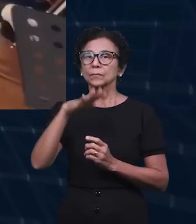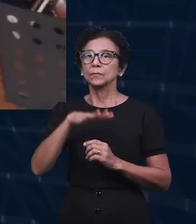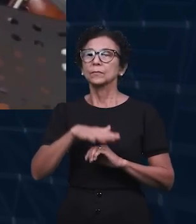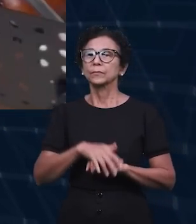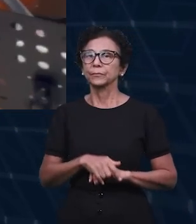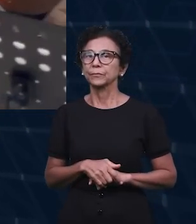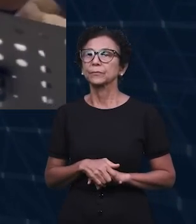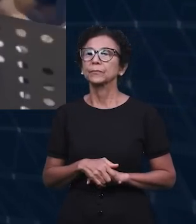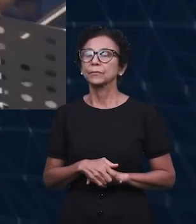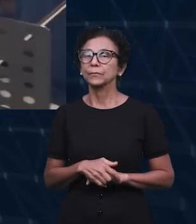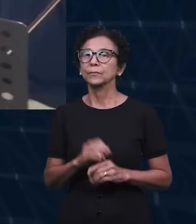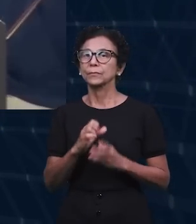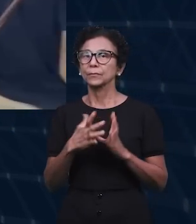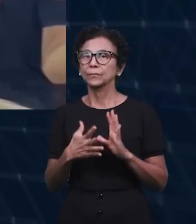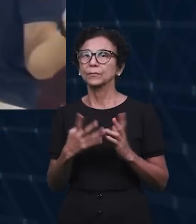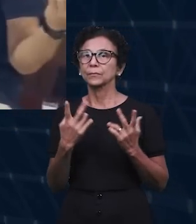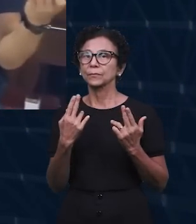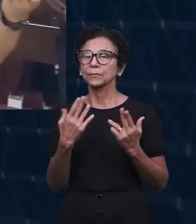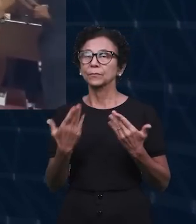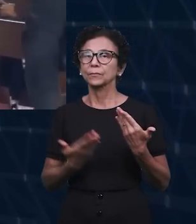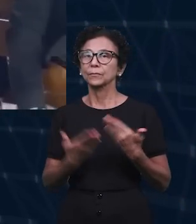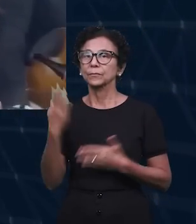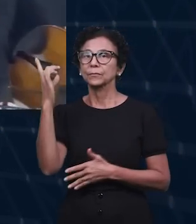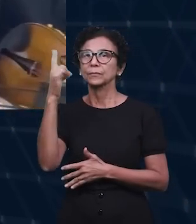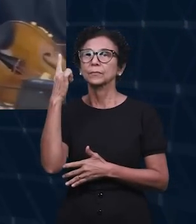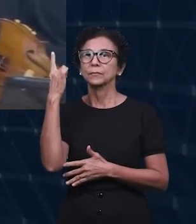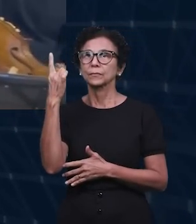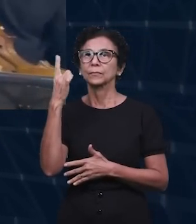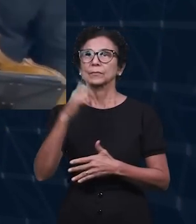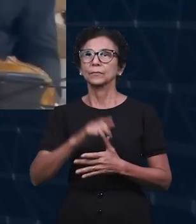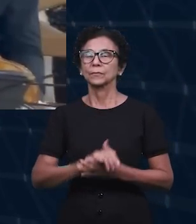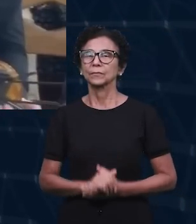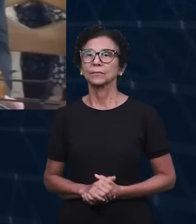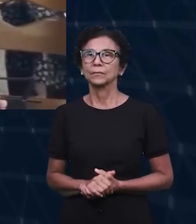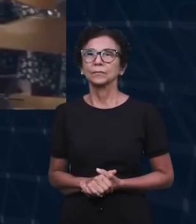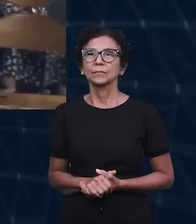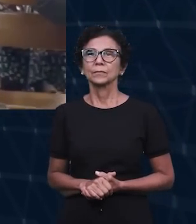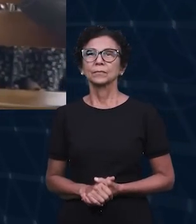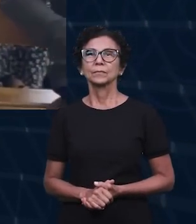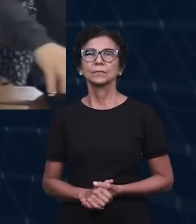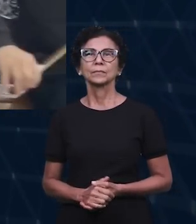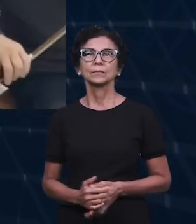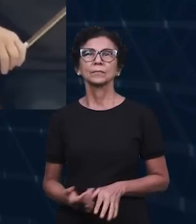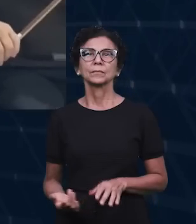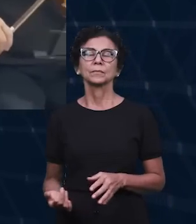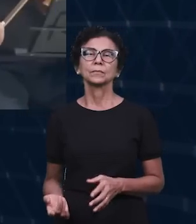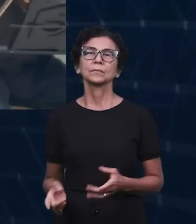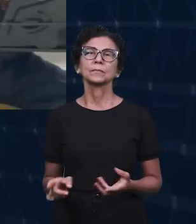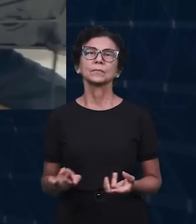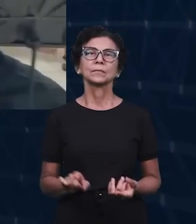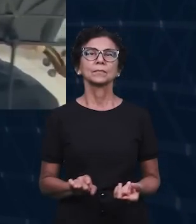características de Davi, para que possam vencer as adversidades do dia a dia.